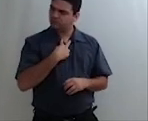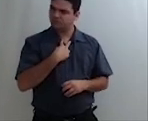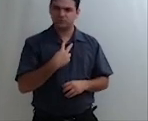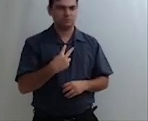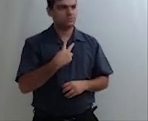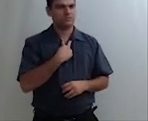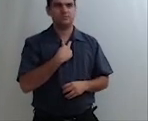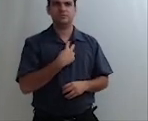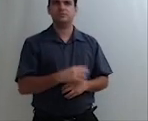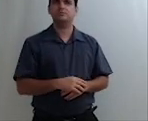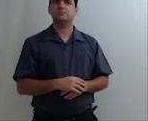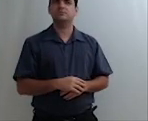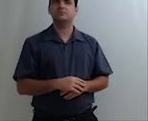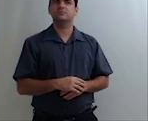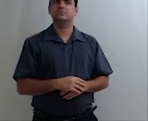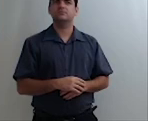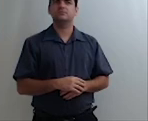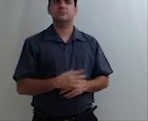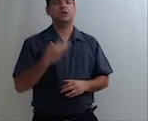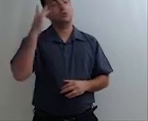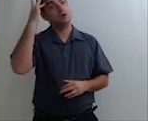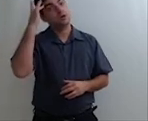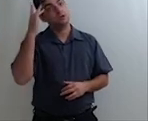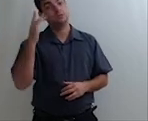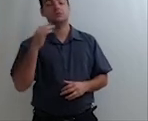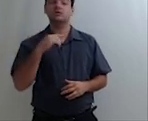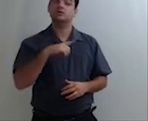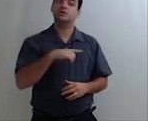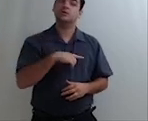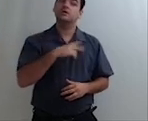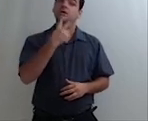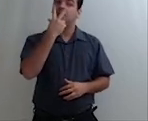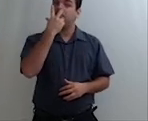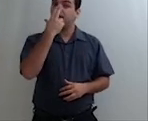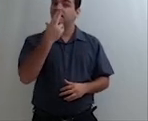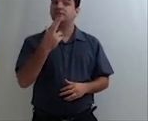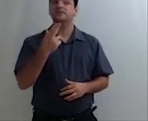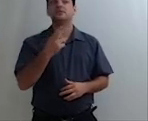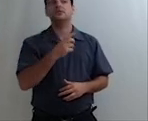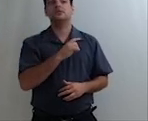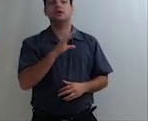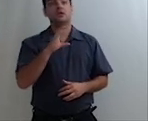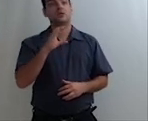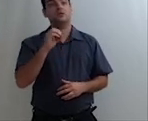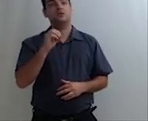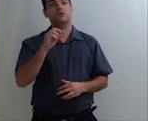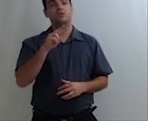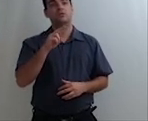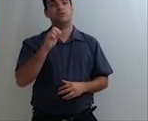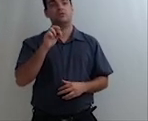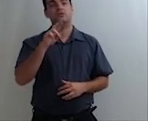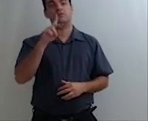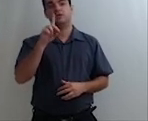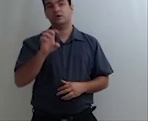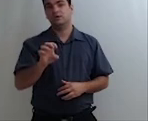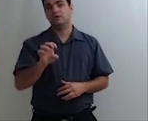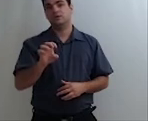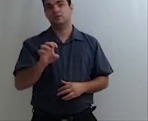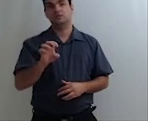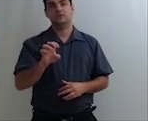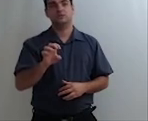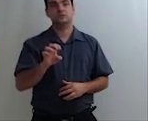aspas covardia jurídica tive a cautela V excelência conhece tive a